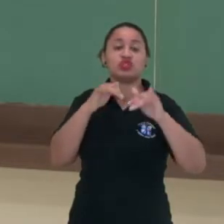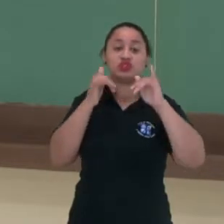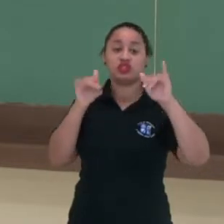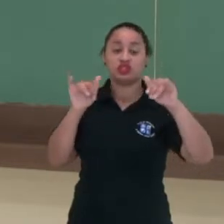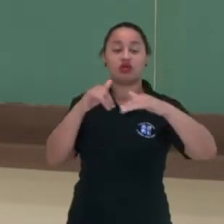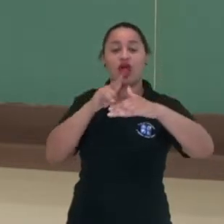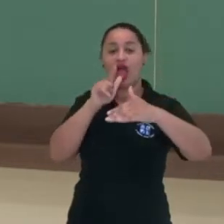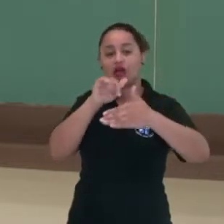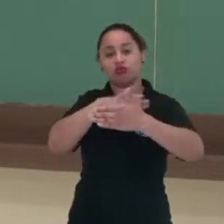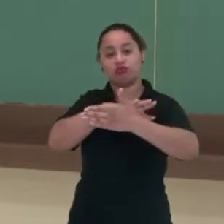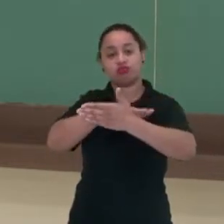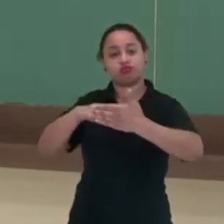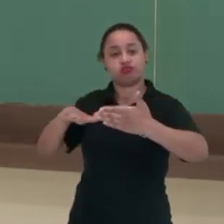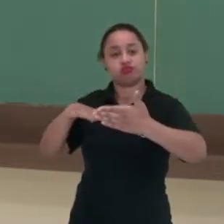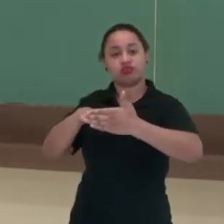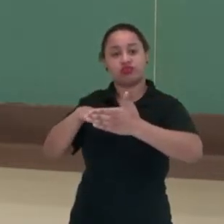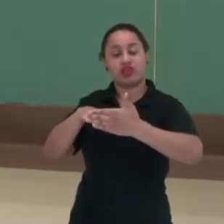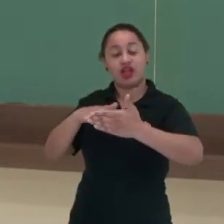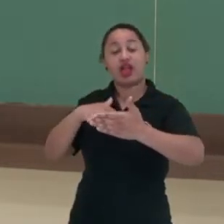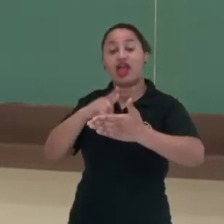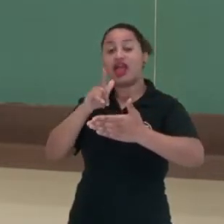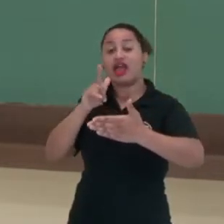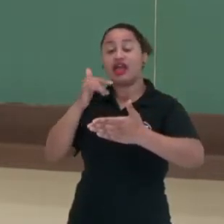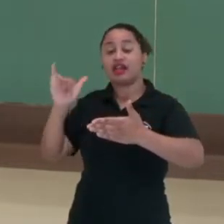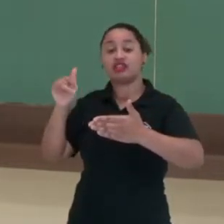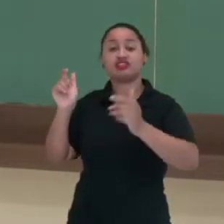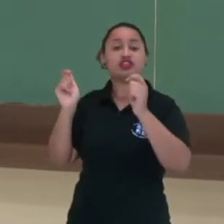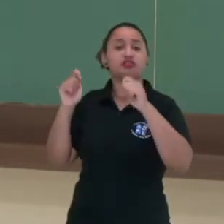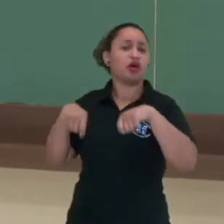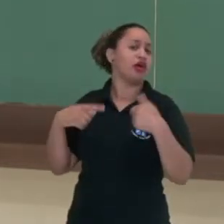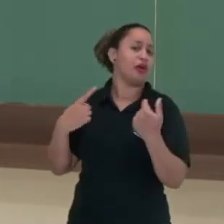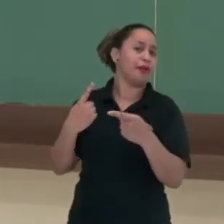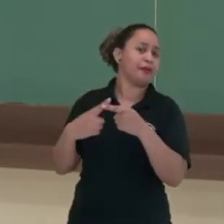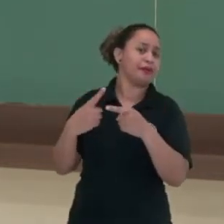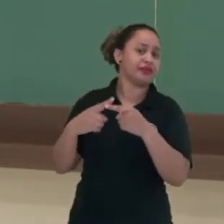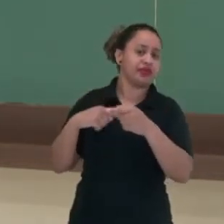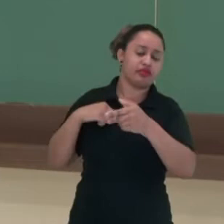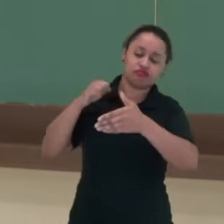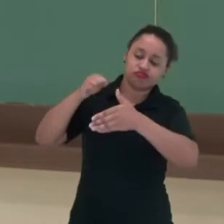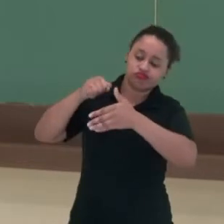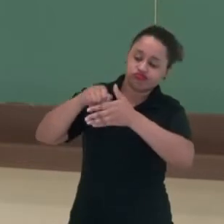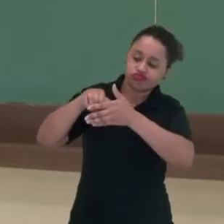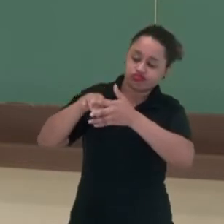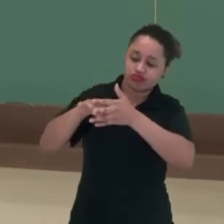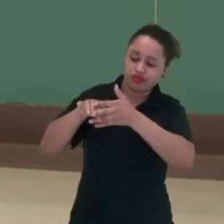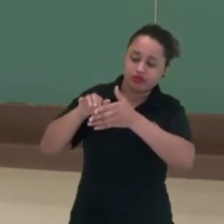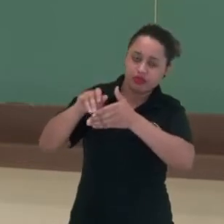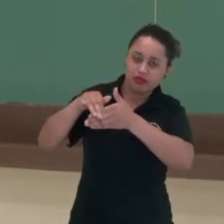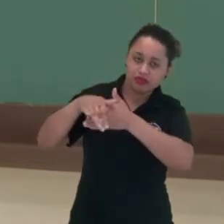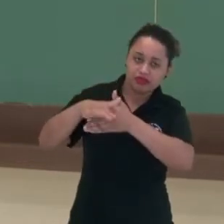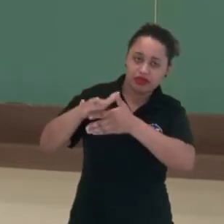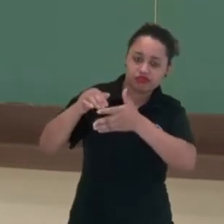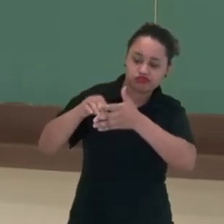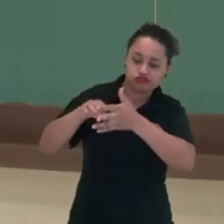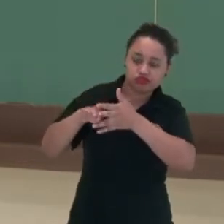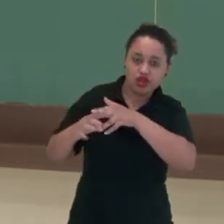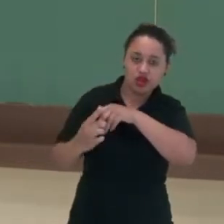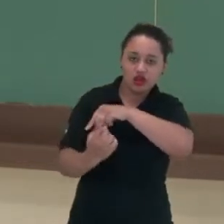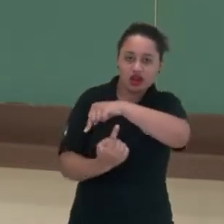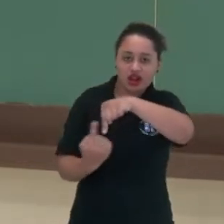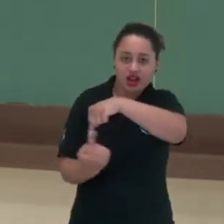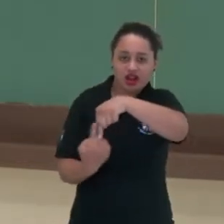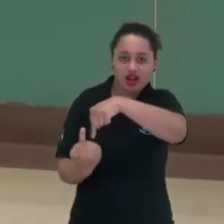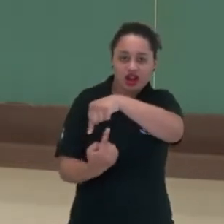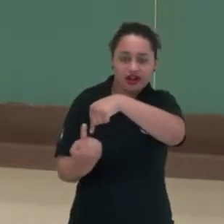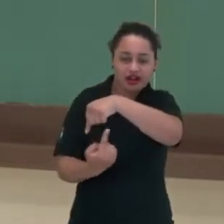está armazenada, a gente chama de energia potencial. Por quê? Porque quando ela cai dentro das turbinas, ela